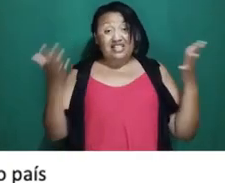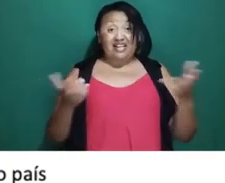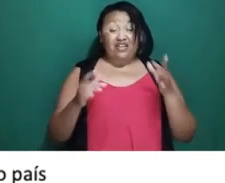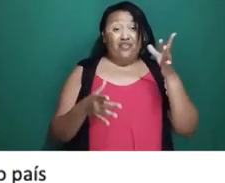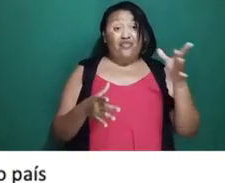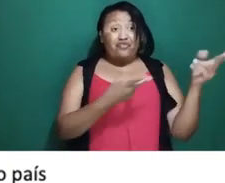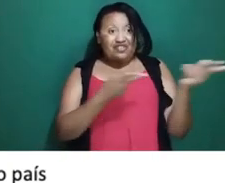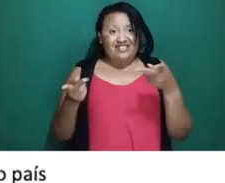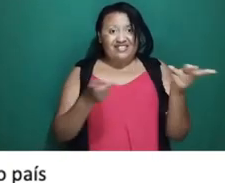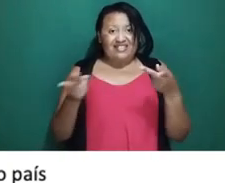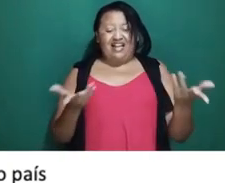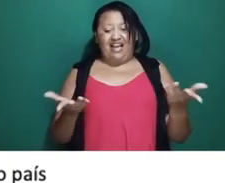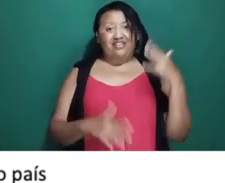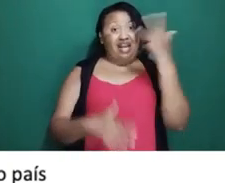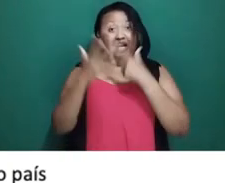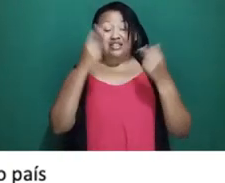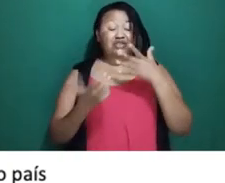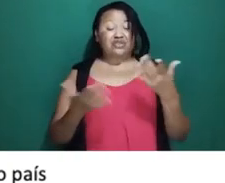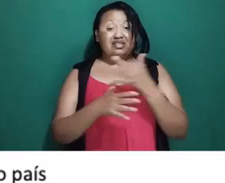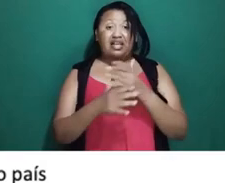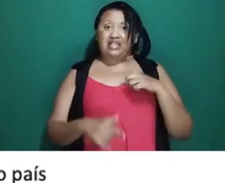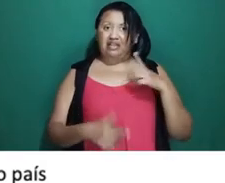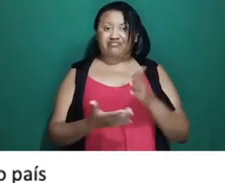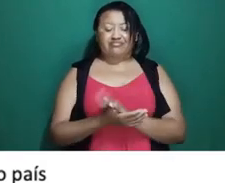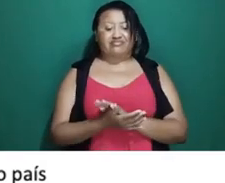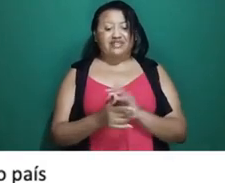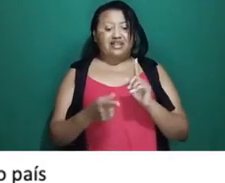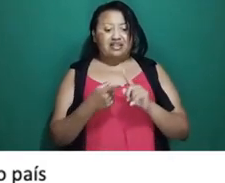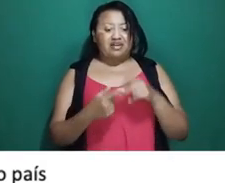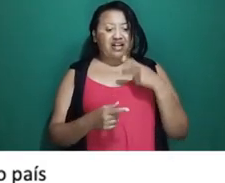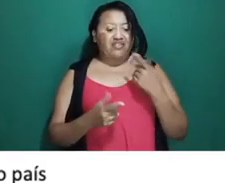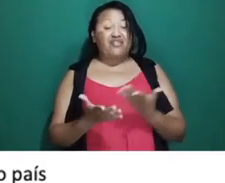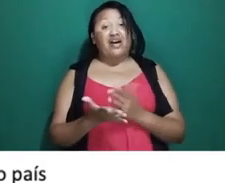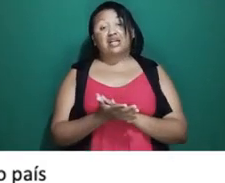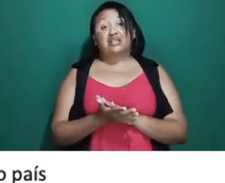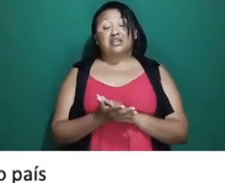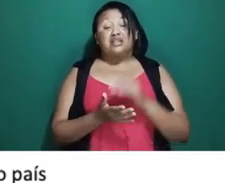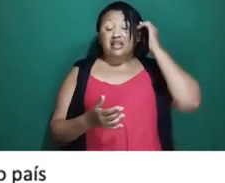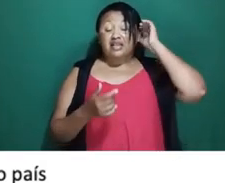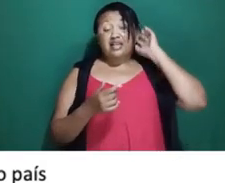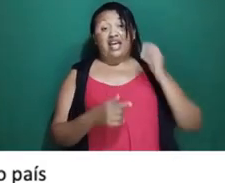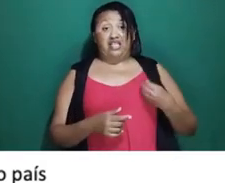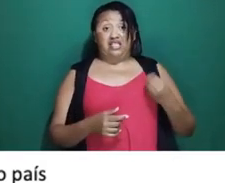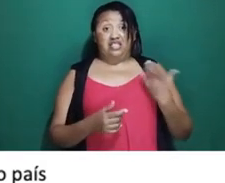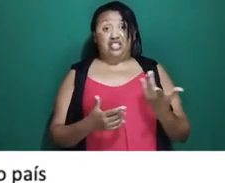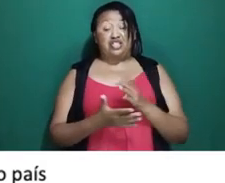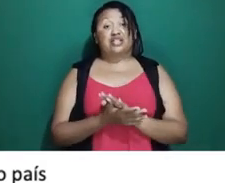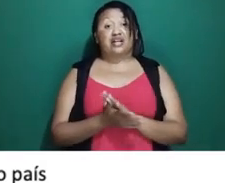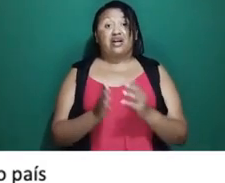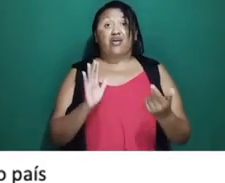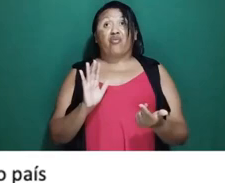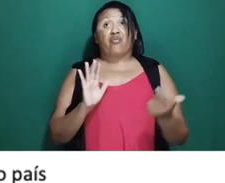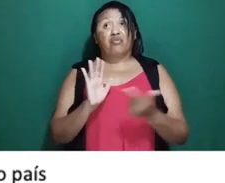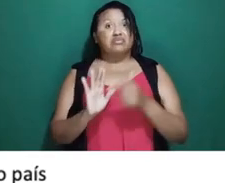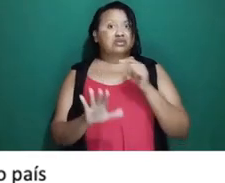hoje possui E aí ele fala no enunciado vai falar existe uma figura de linguagem aqui e